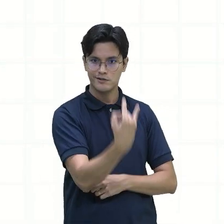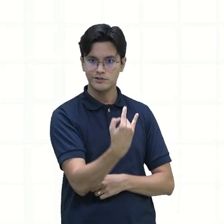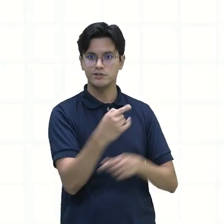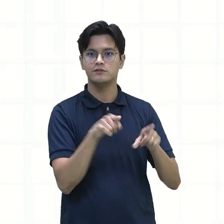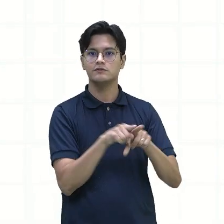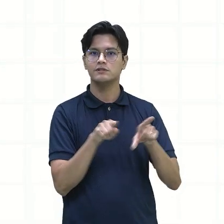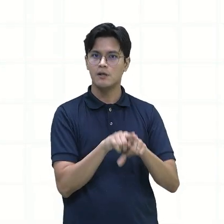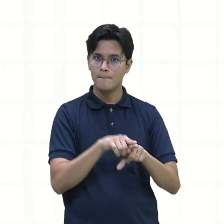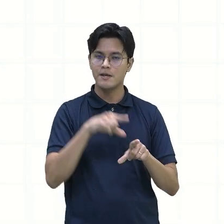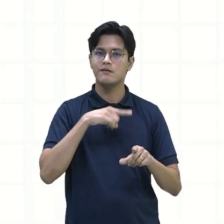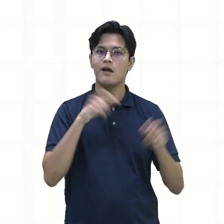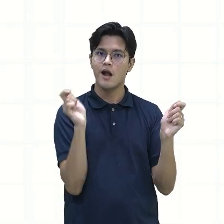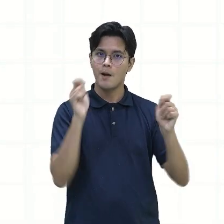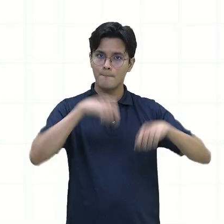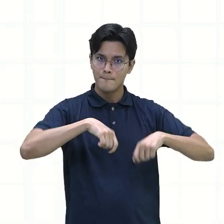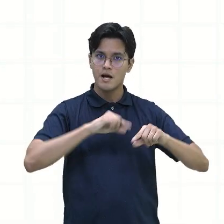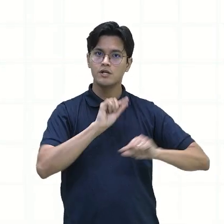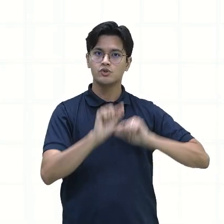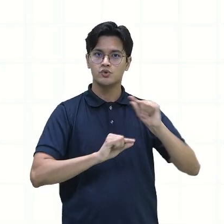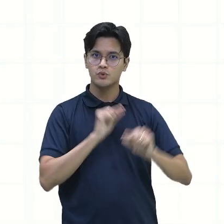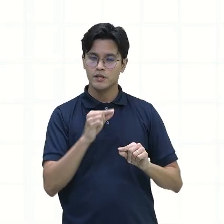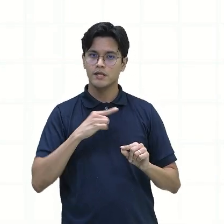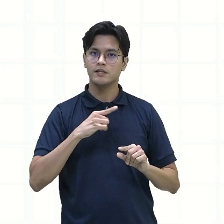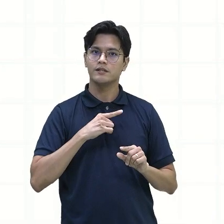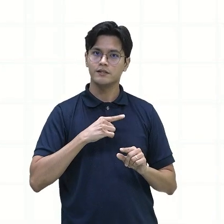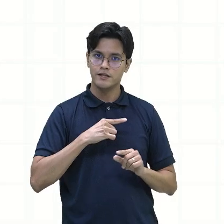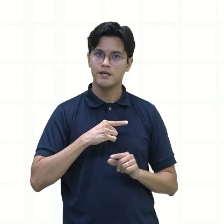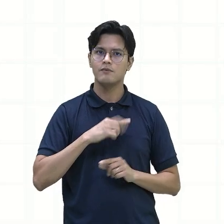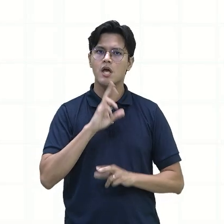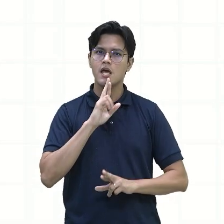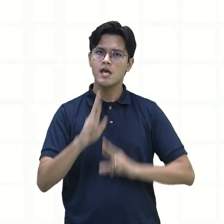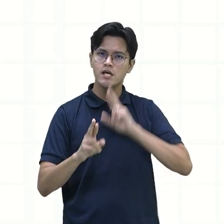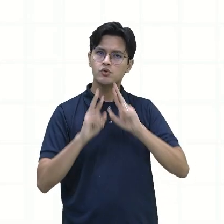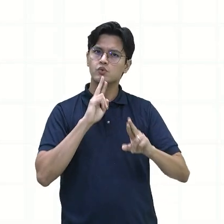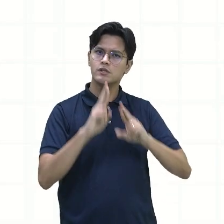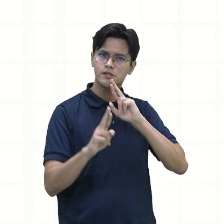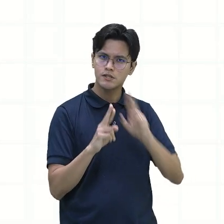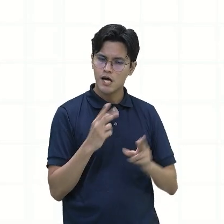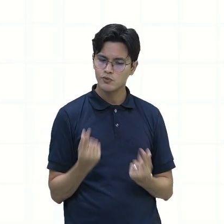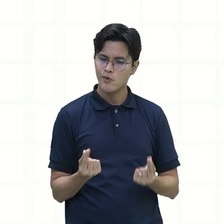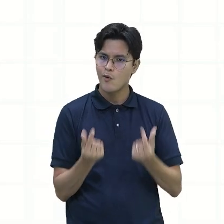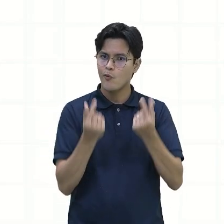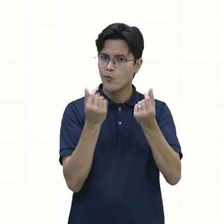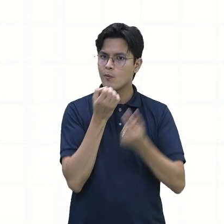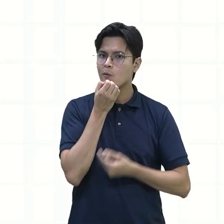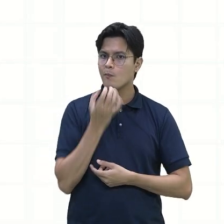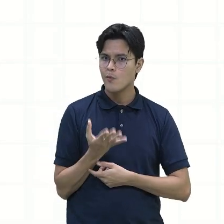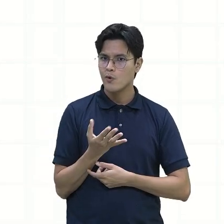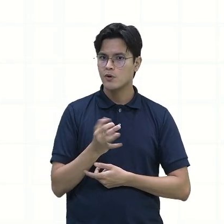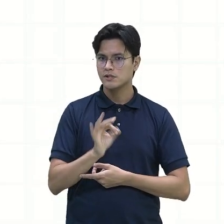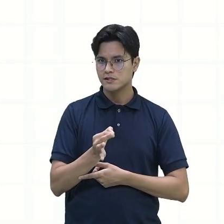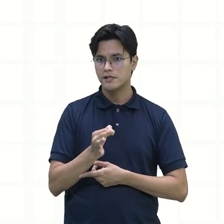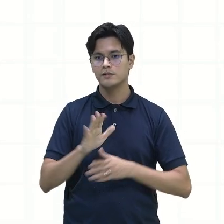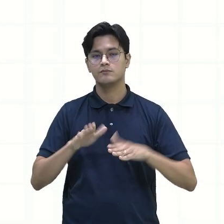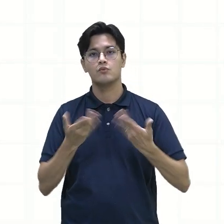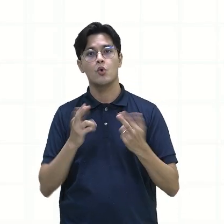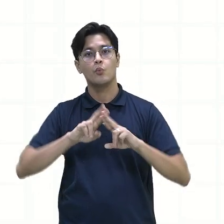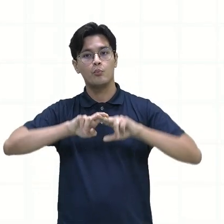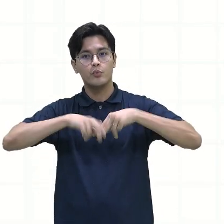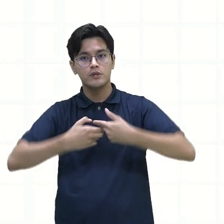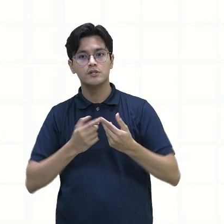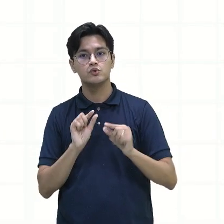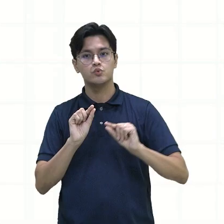atividade econômica. E é por isso que nós temos visto, né, várias comunidades ribeirinhas, né,